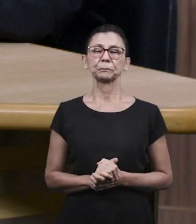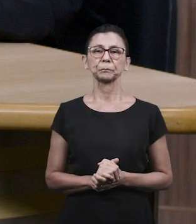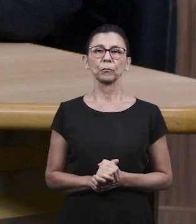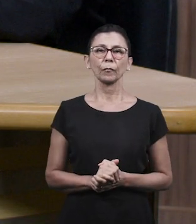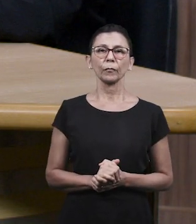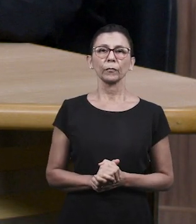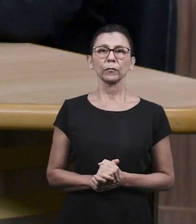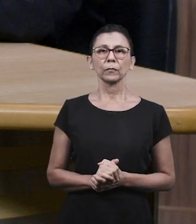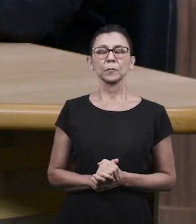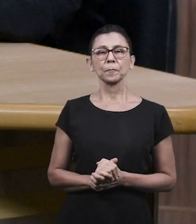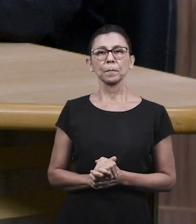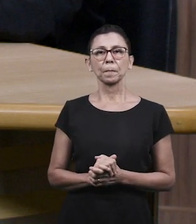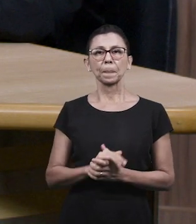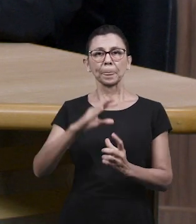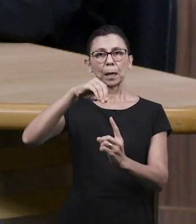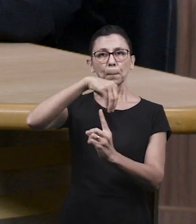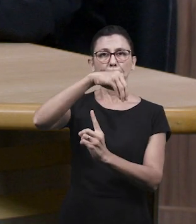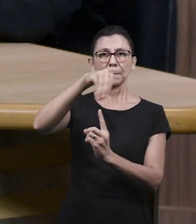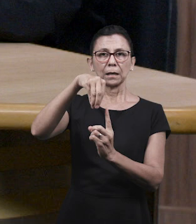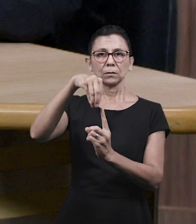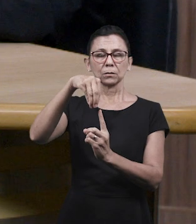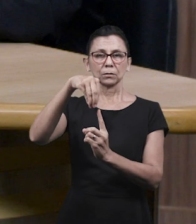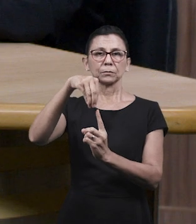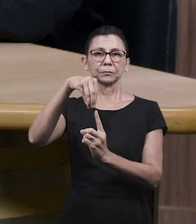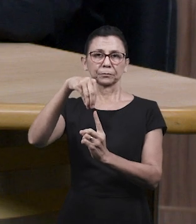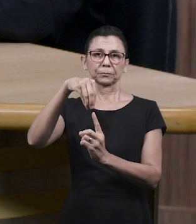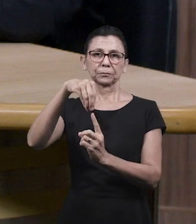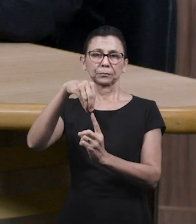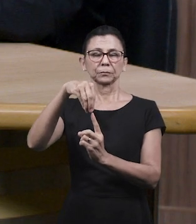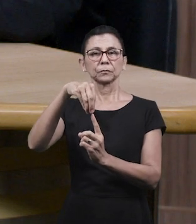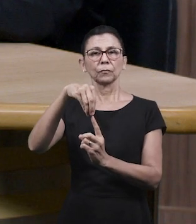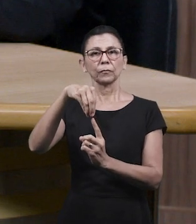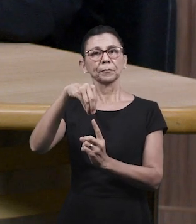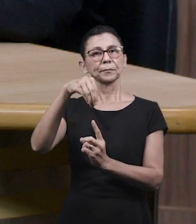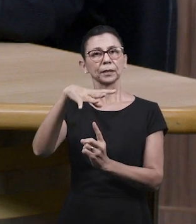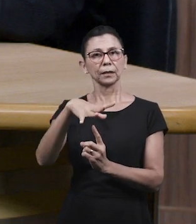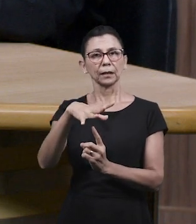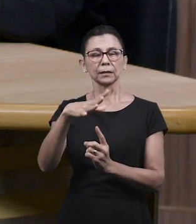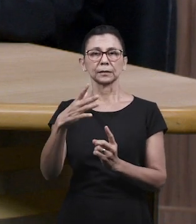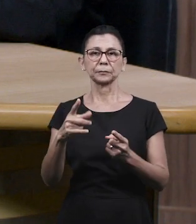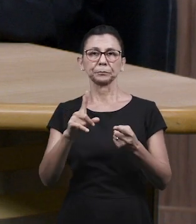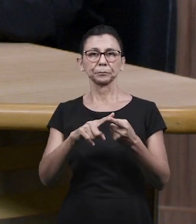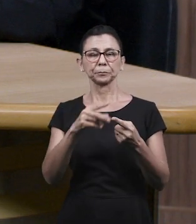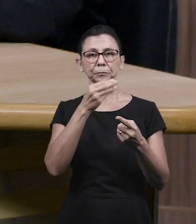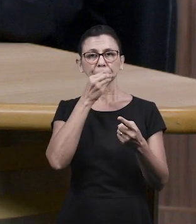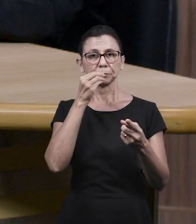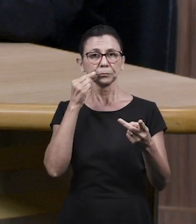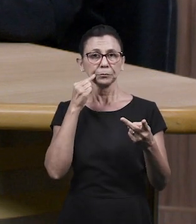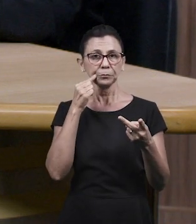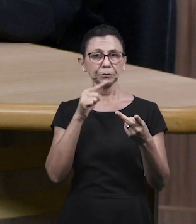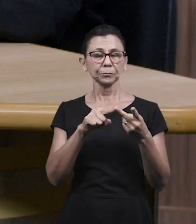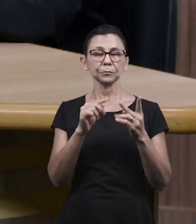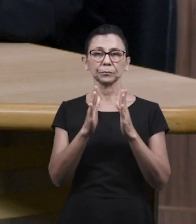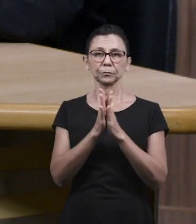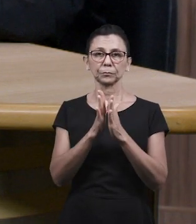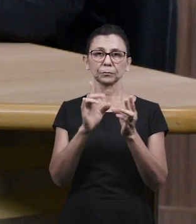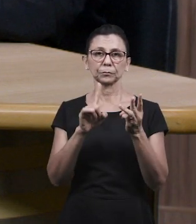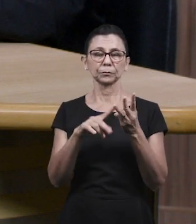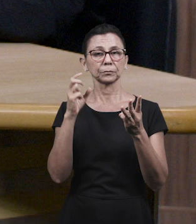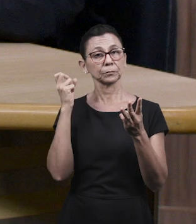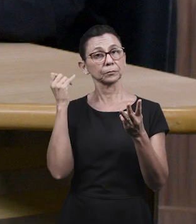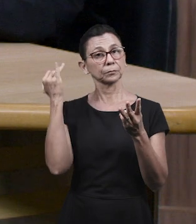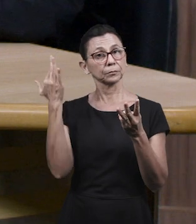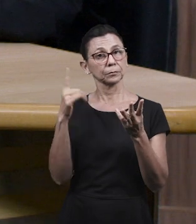é os recursos da graça. Os recursos da graça nós temos o jejum, nós temos a oração, temos